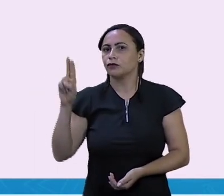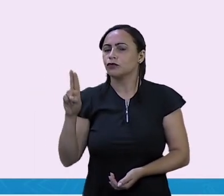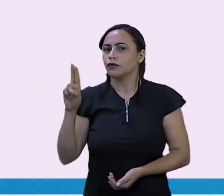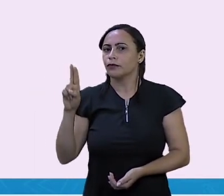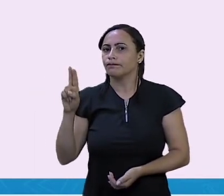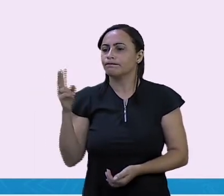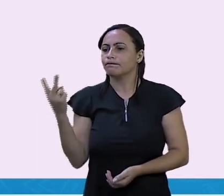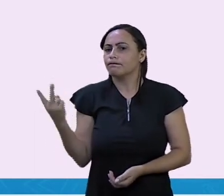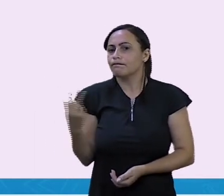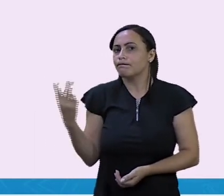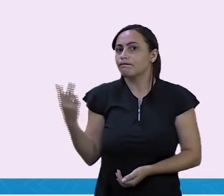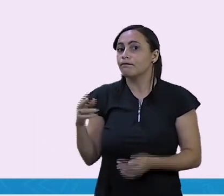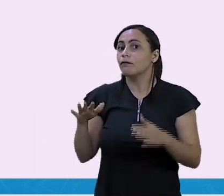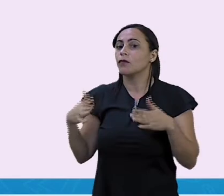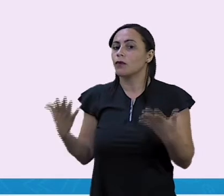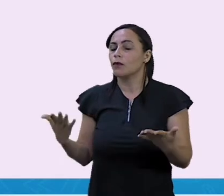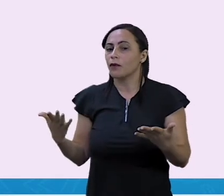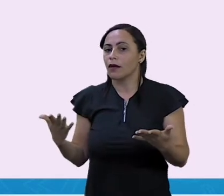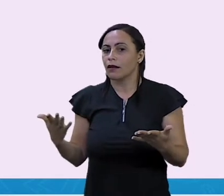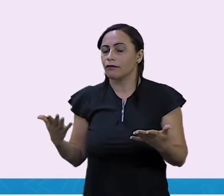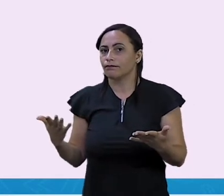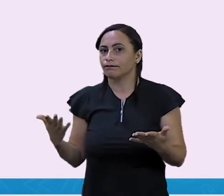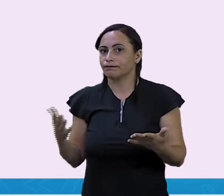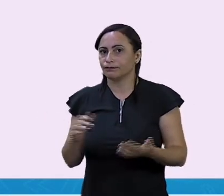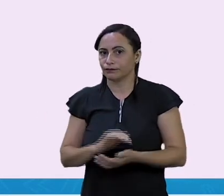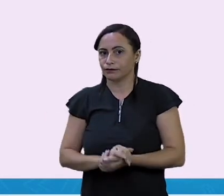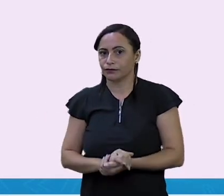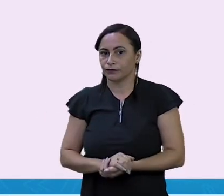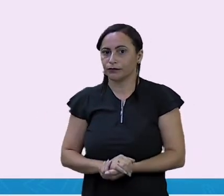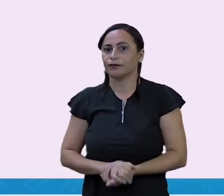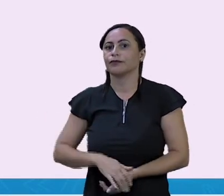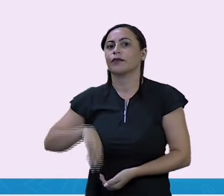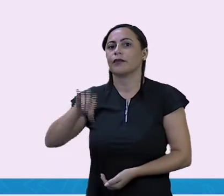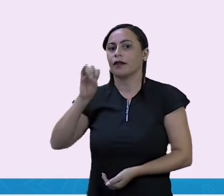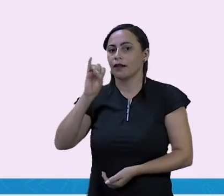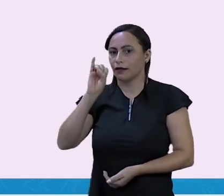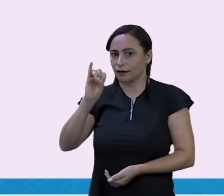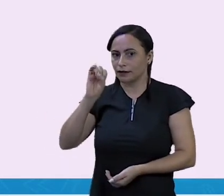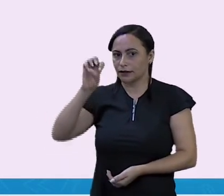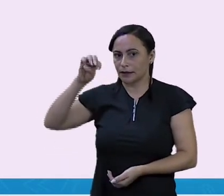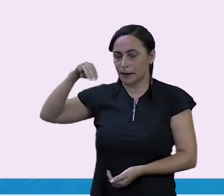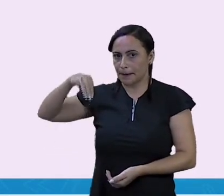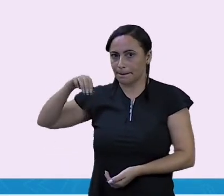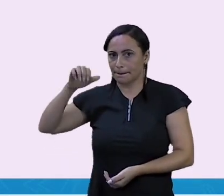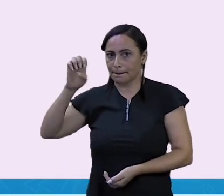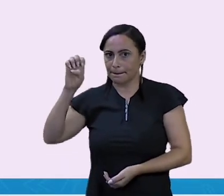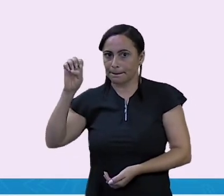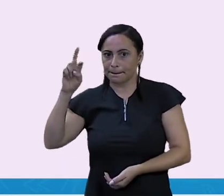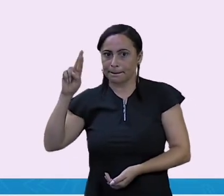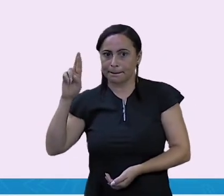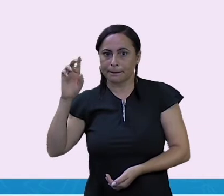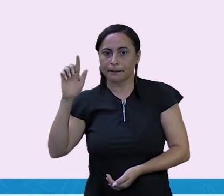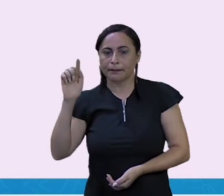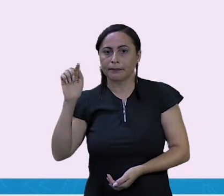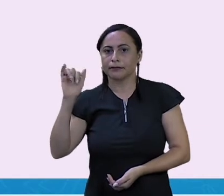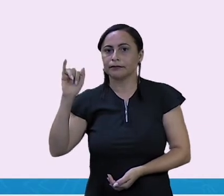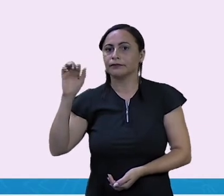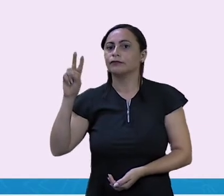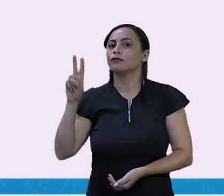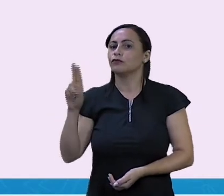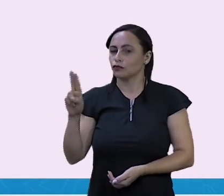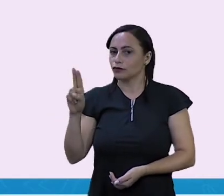substituir essa palavra por emergiu ou imergiu. O navio